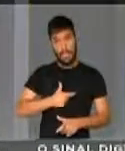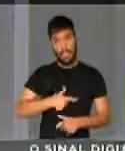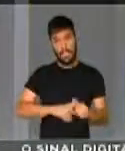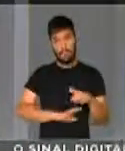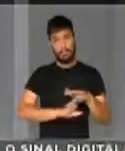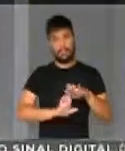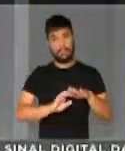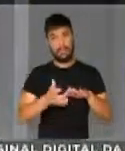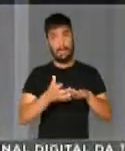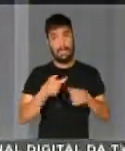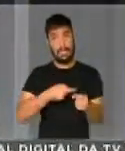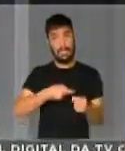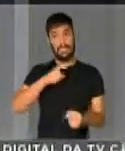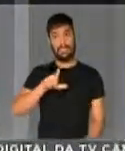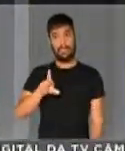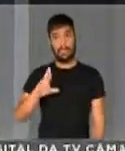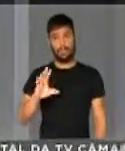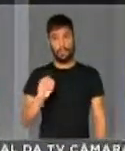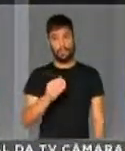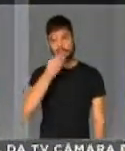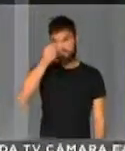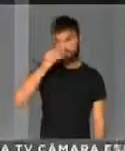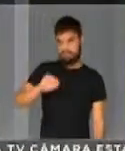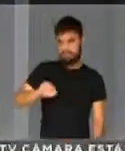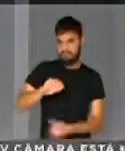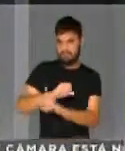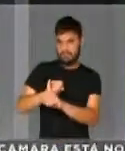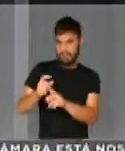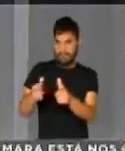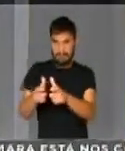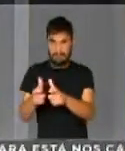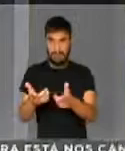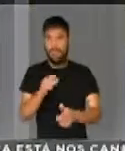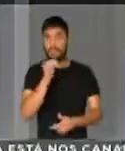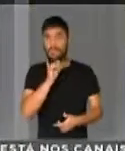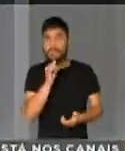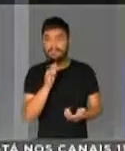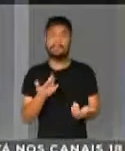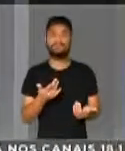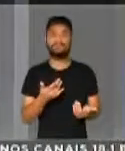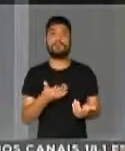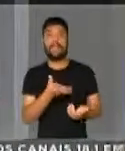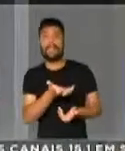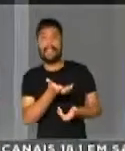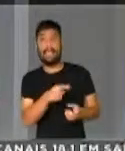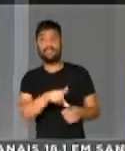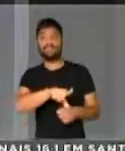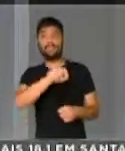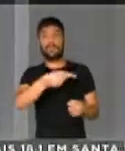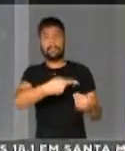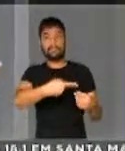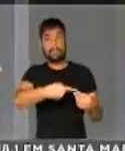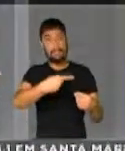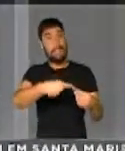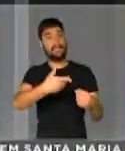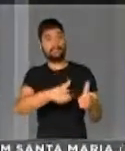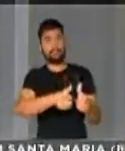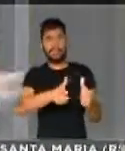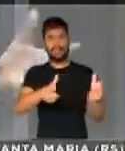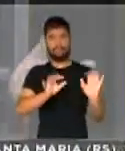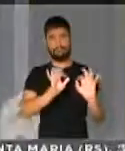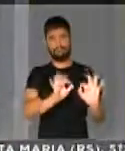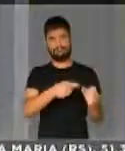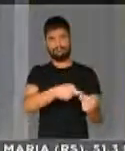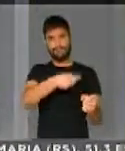lucro, consequentemente não pensam no social. Vão pegar um sistema que dá lucro e vão deixar um